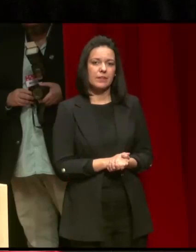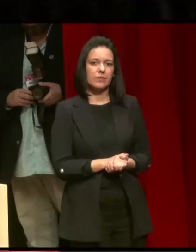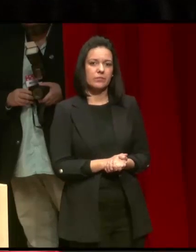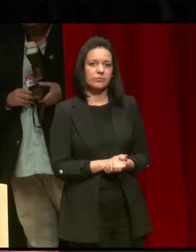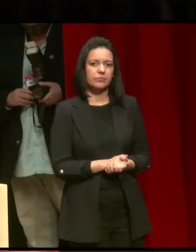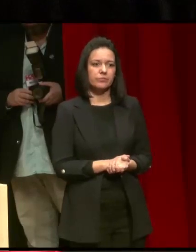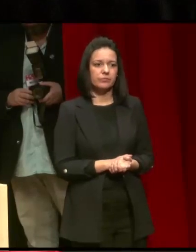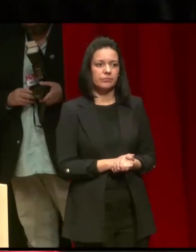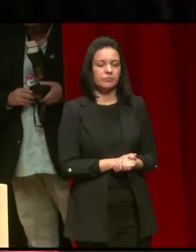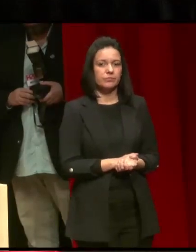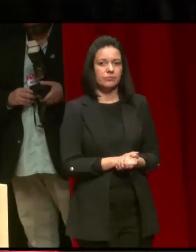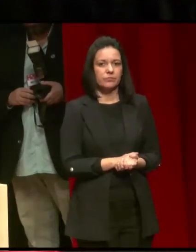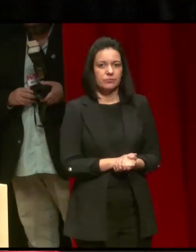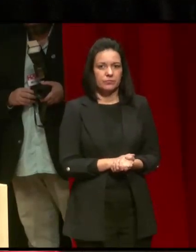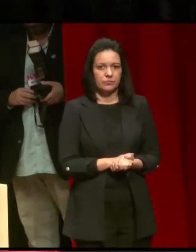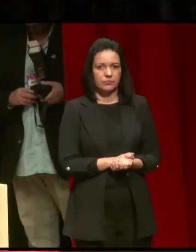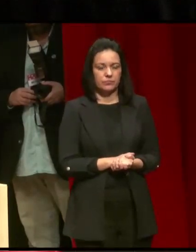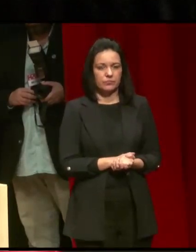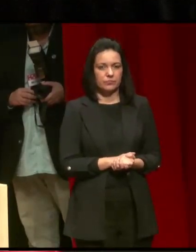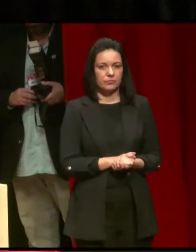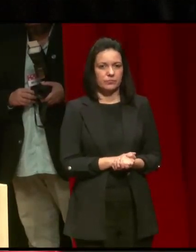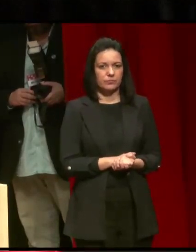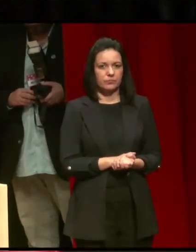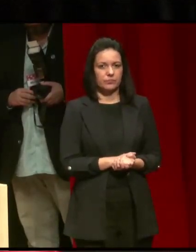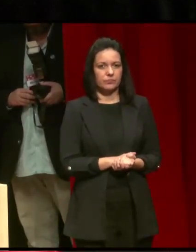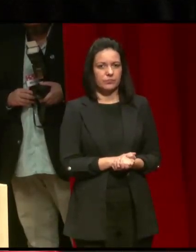E eu me sentia não amada.